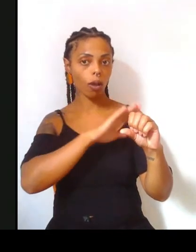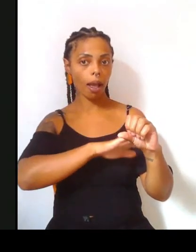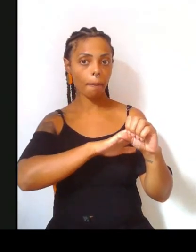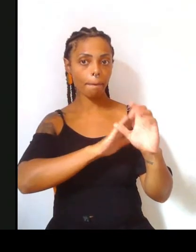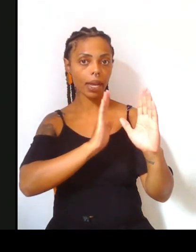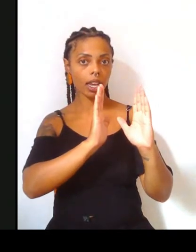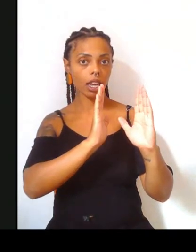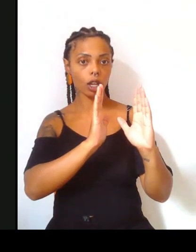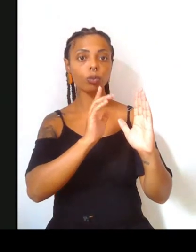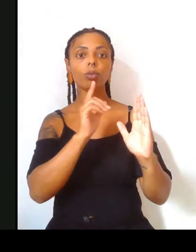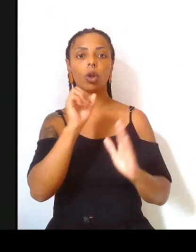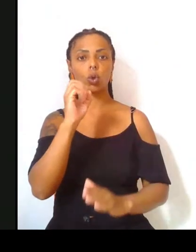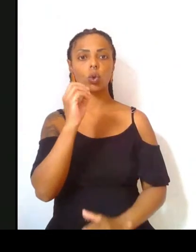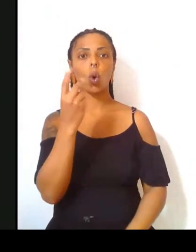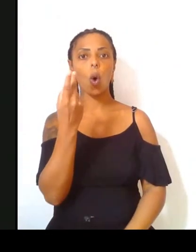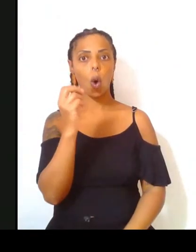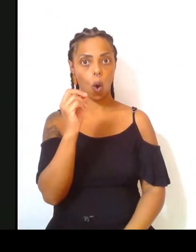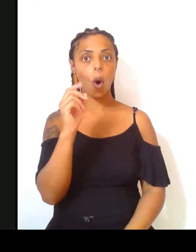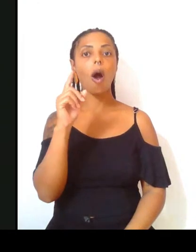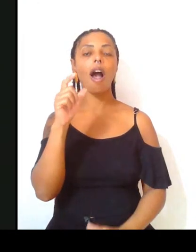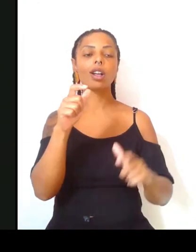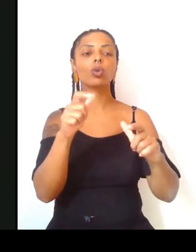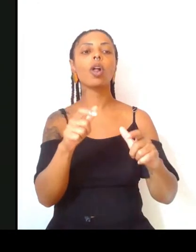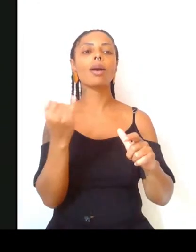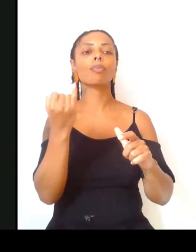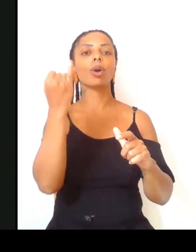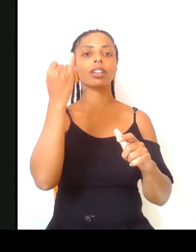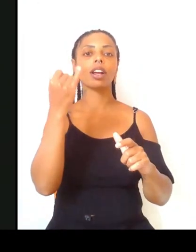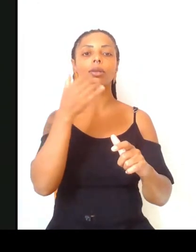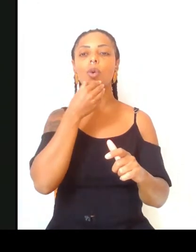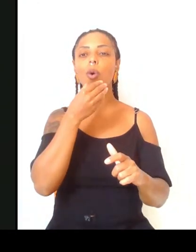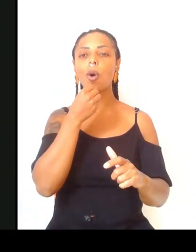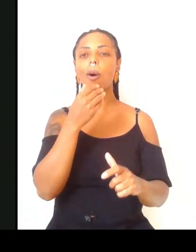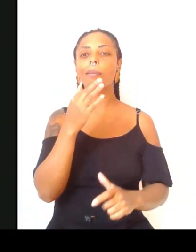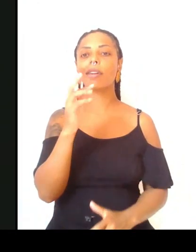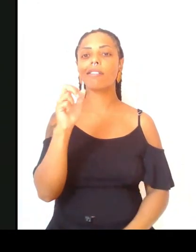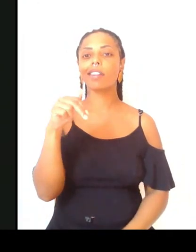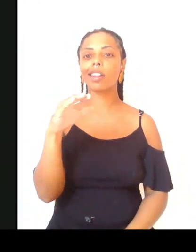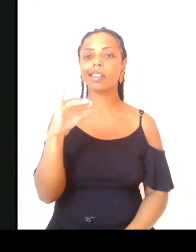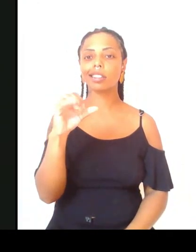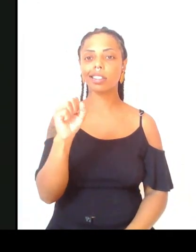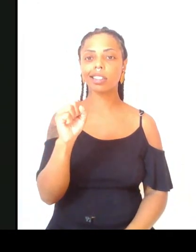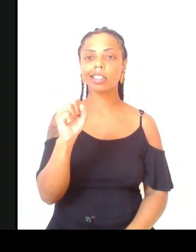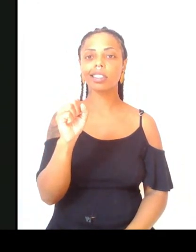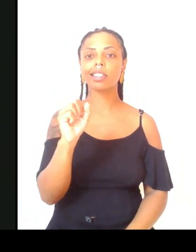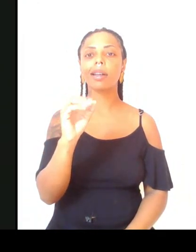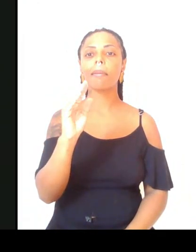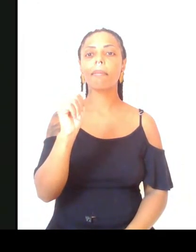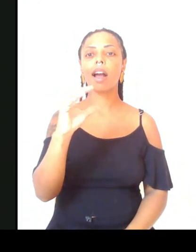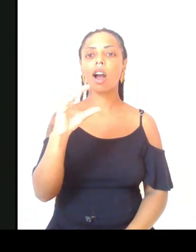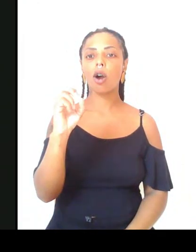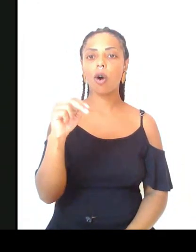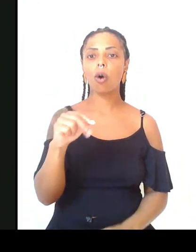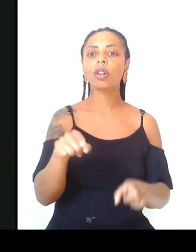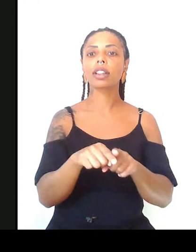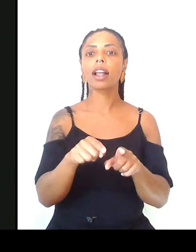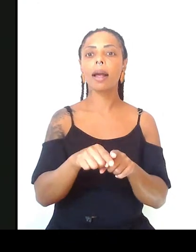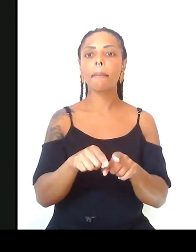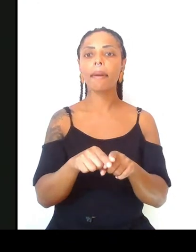importante para o Francis Bacon e o senhor é importante para tipos diferentes de pessoas nas Nossa 50